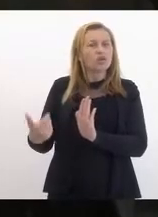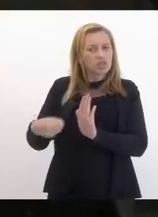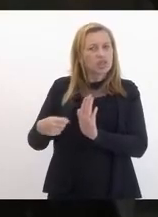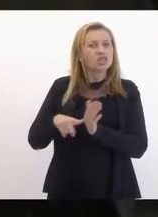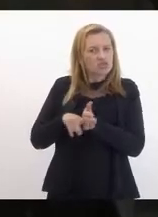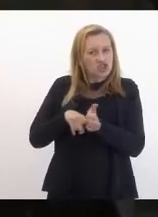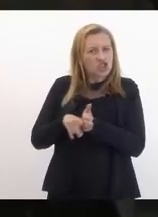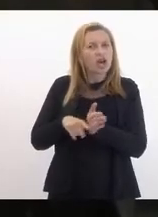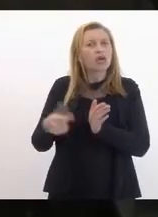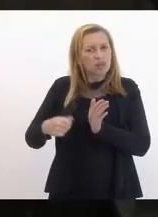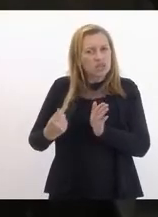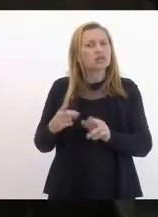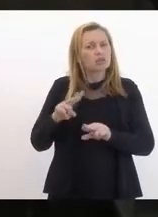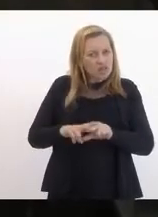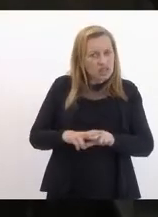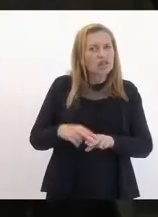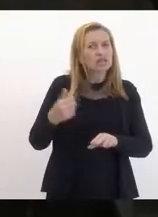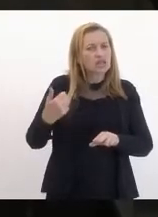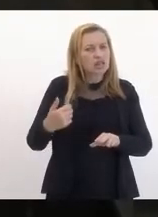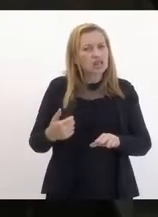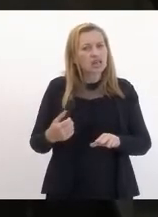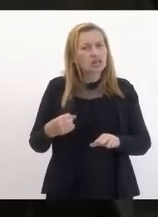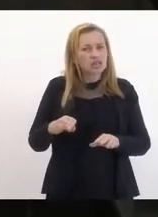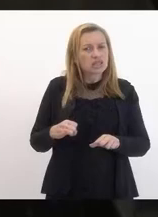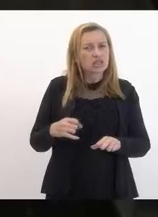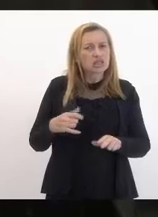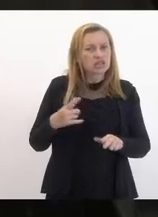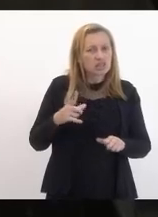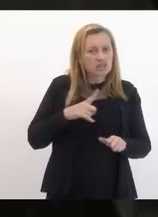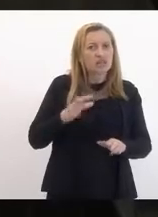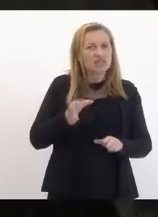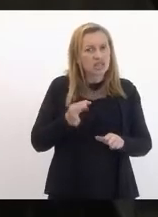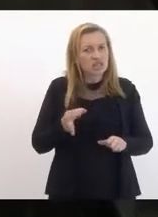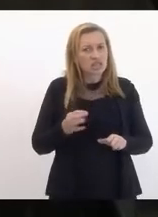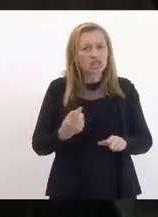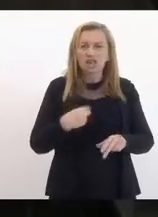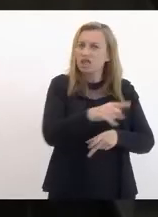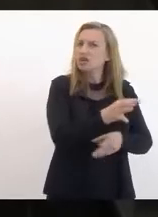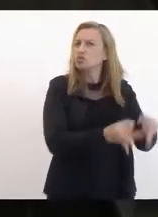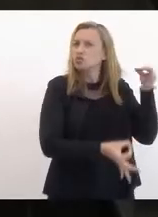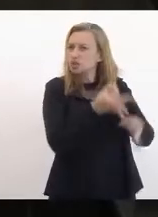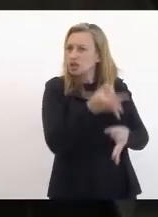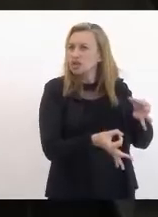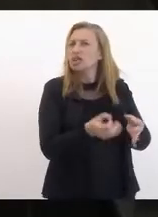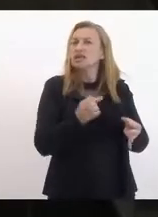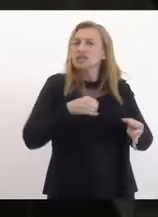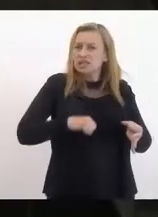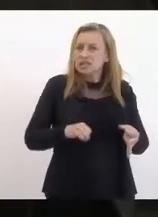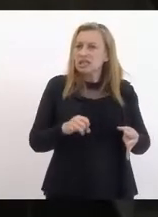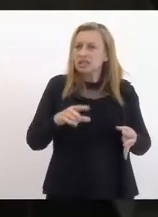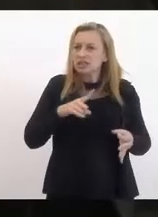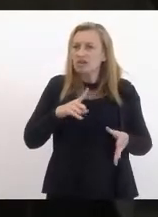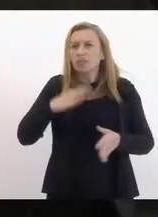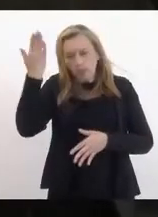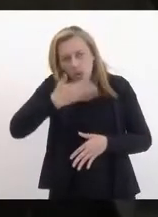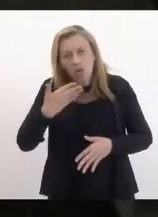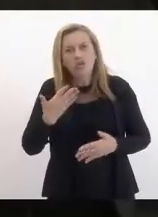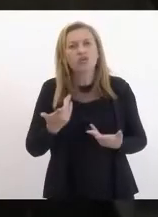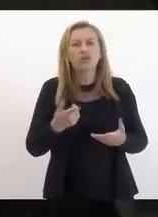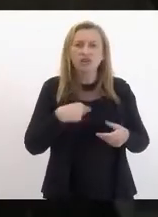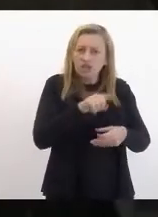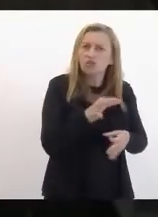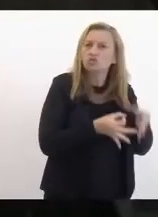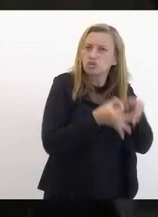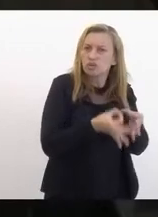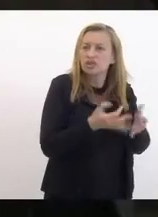investigar, precisa prender se houver indícios ou evidências, levar a julgamento se as evidências se materializarem, levar a